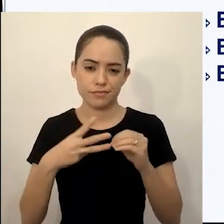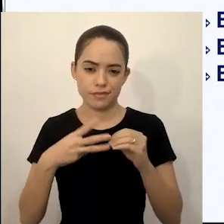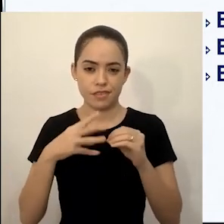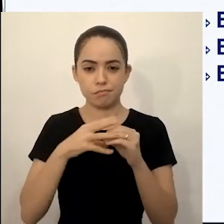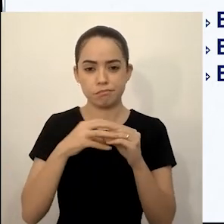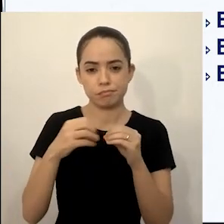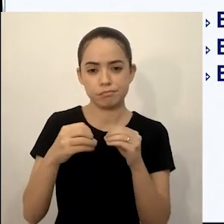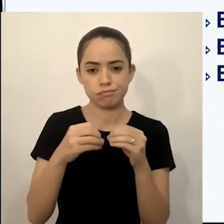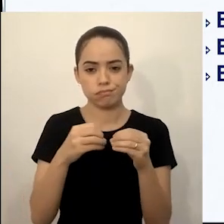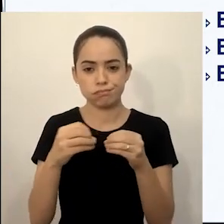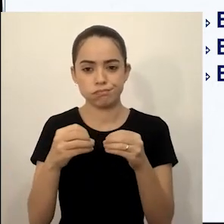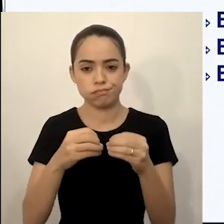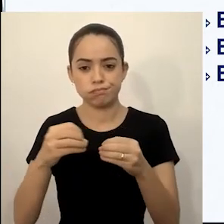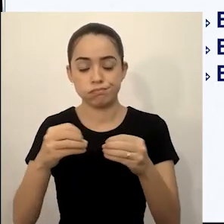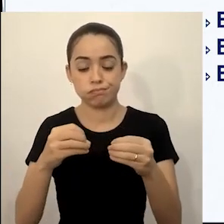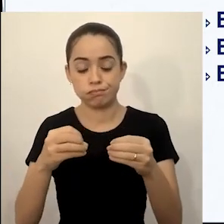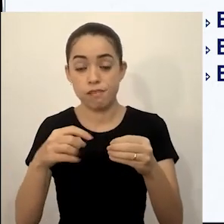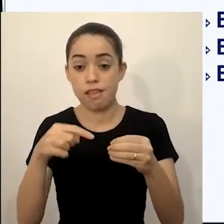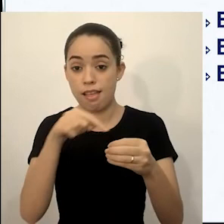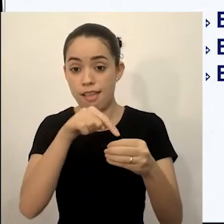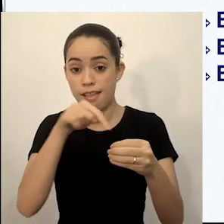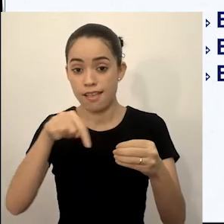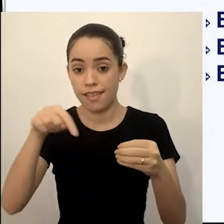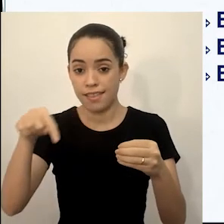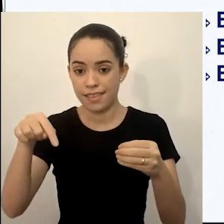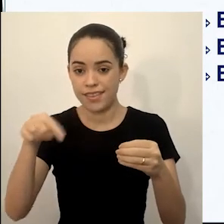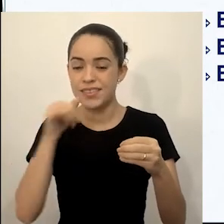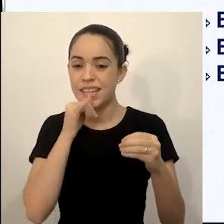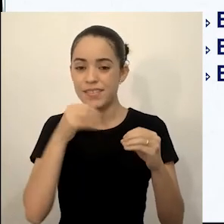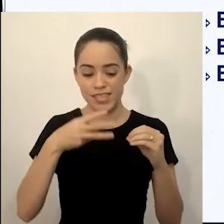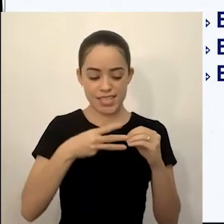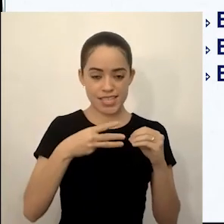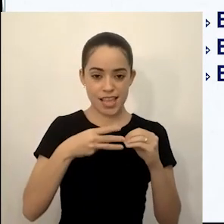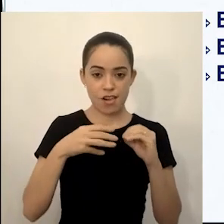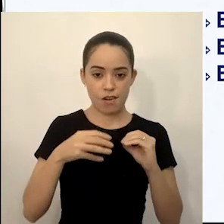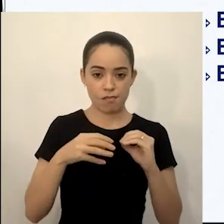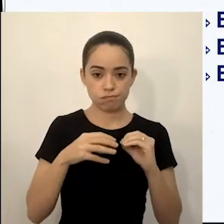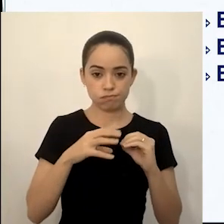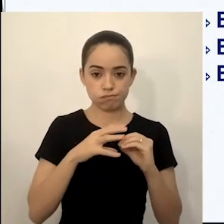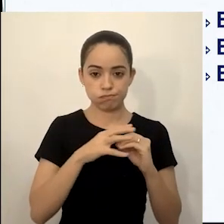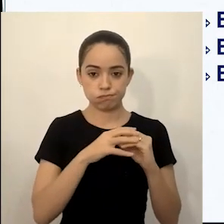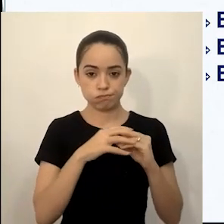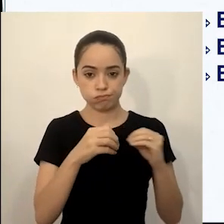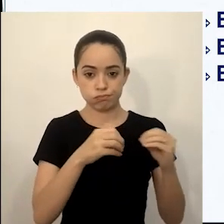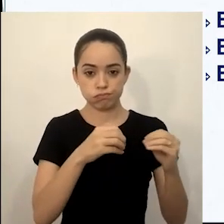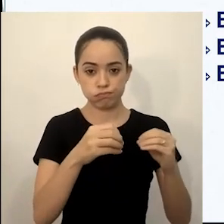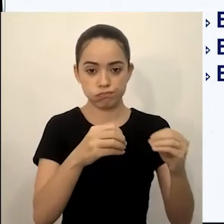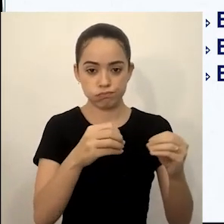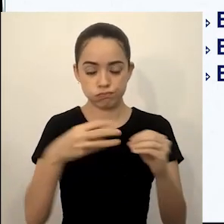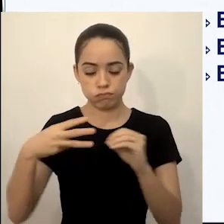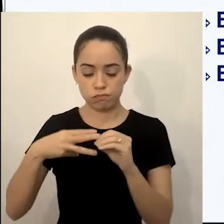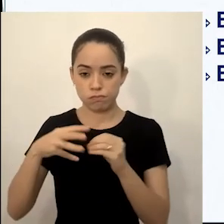Durante estas divisões, as células filhas de cada